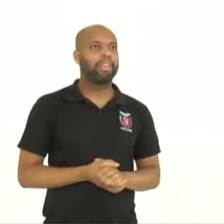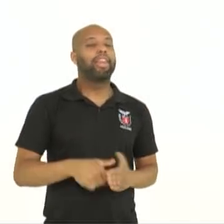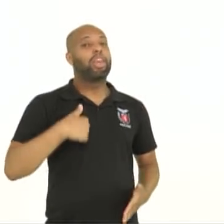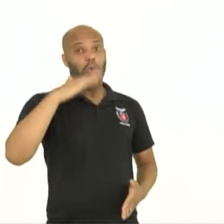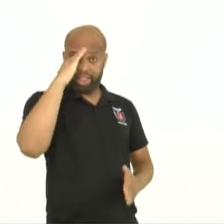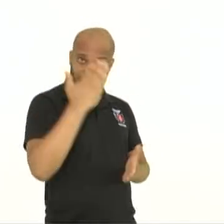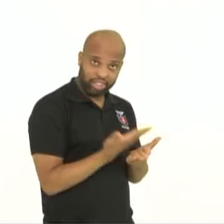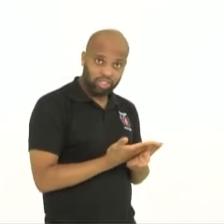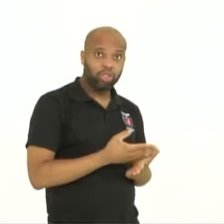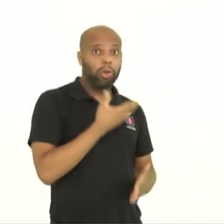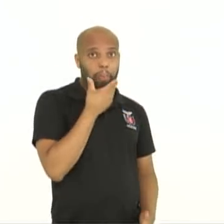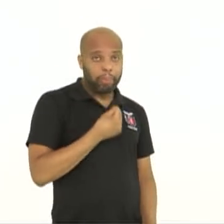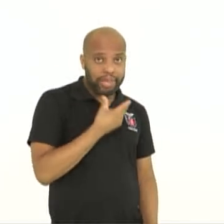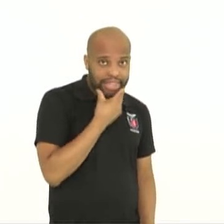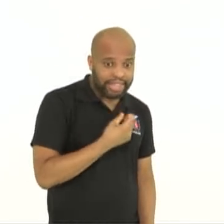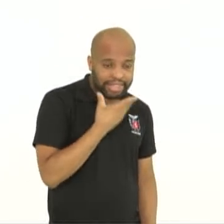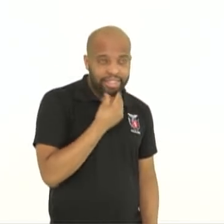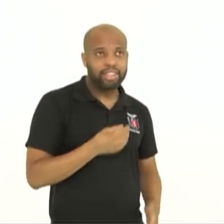Acredito que o